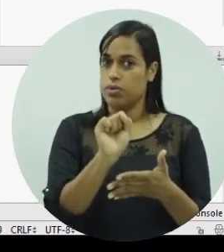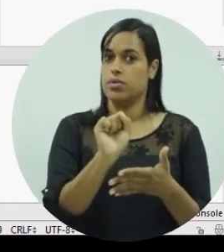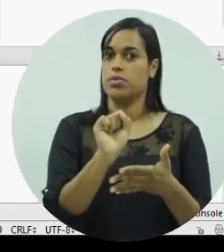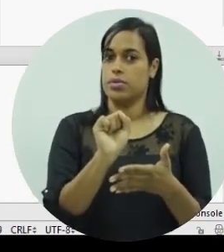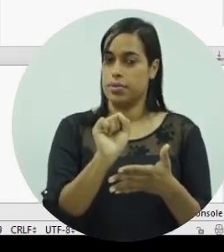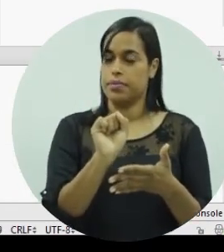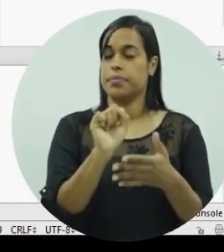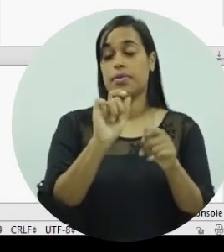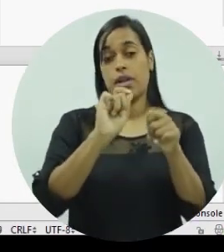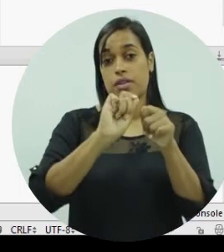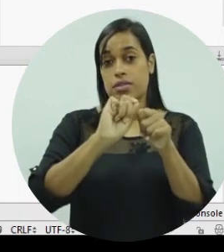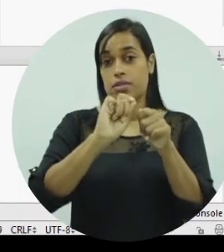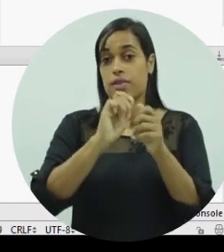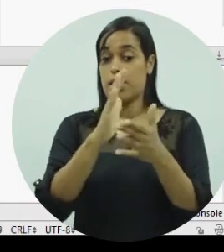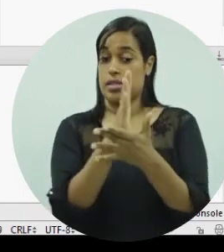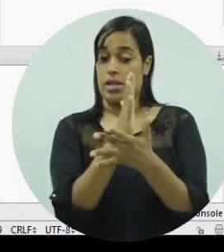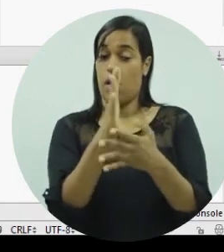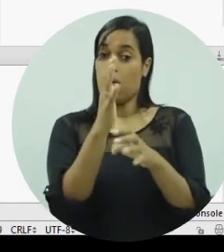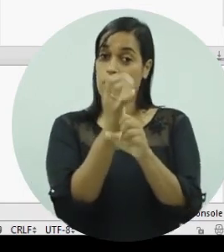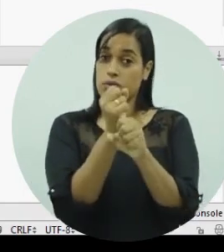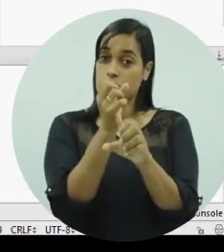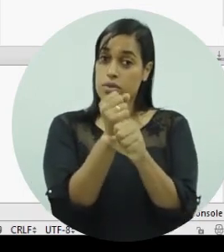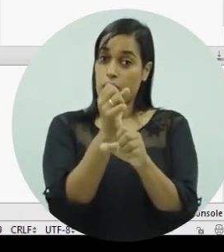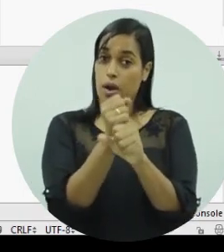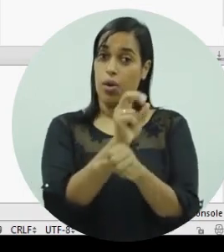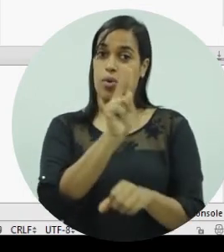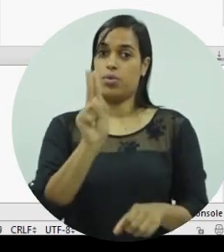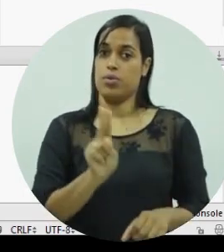fazem operações utilizando